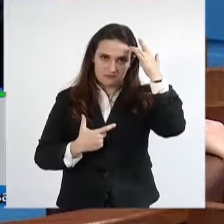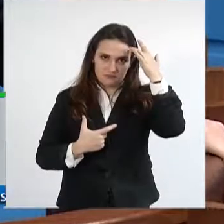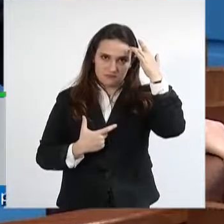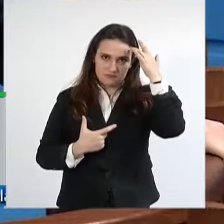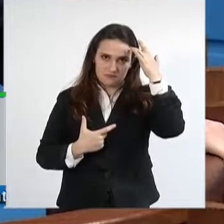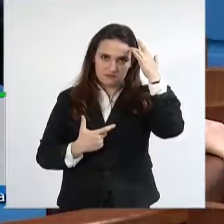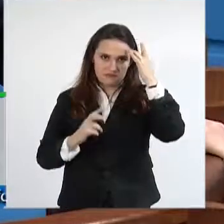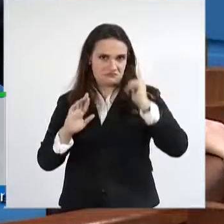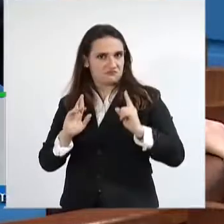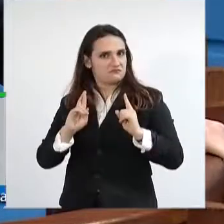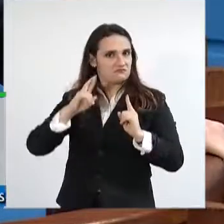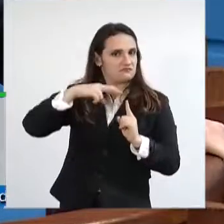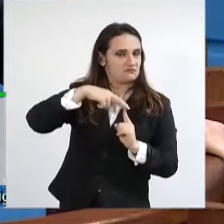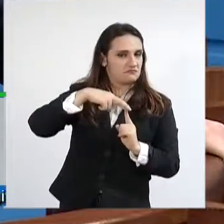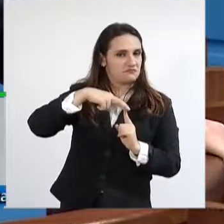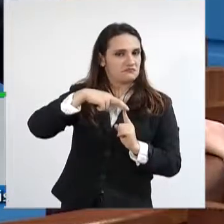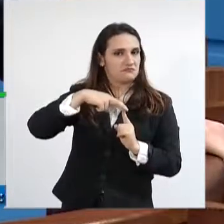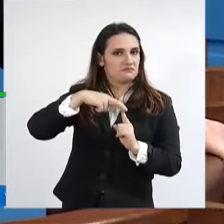personalidade do ano